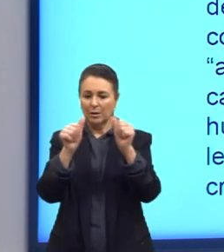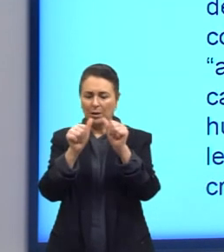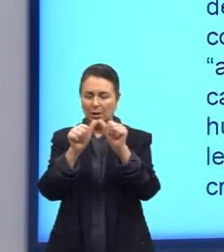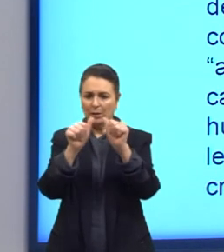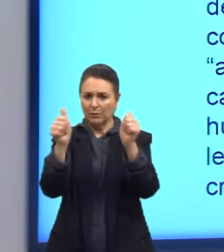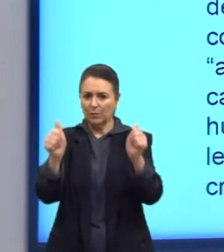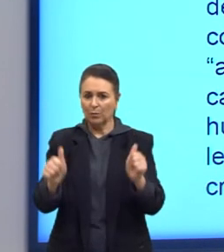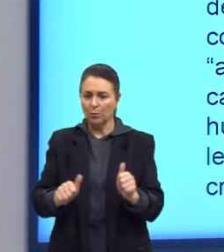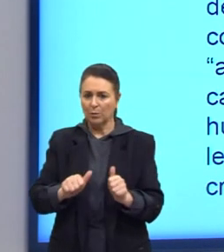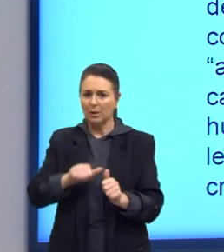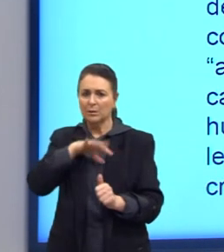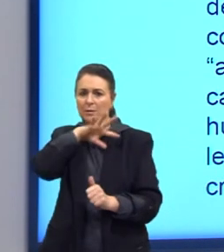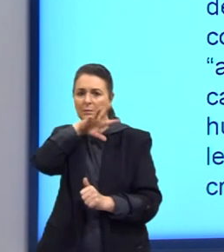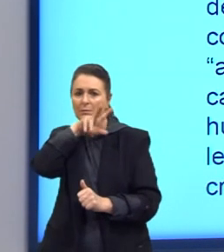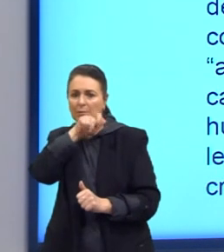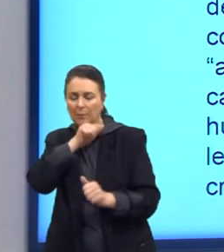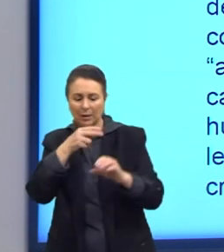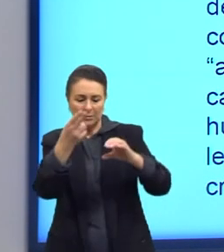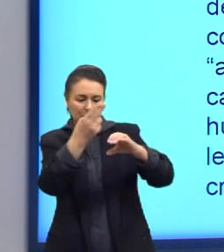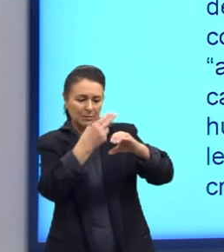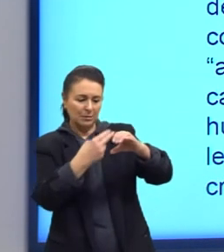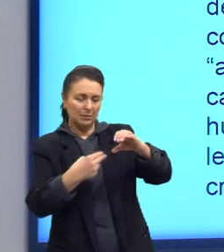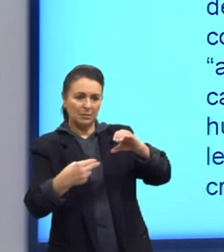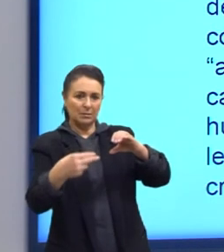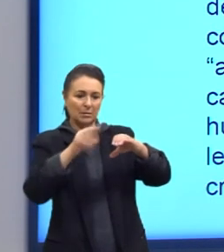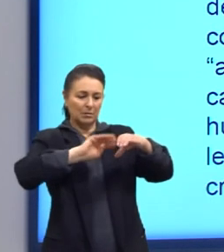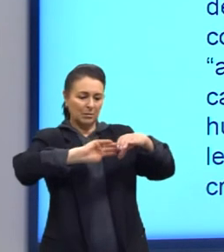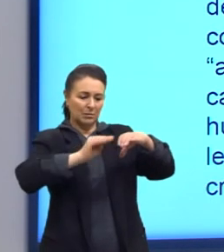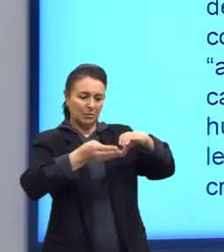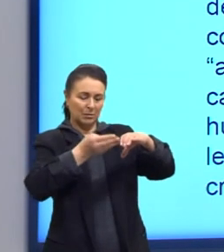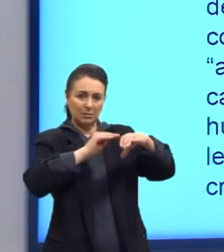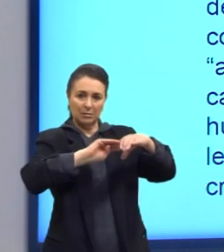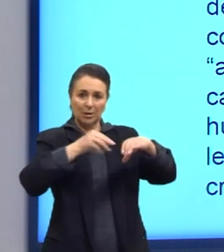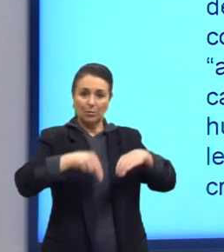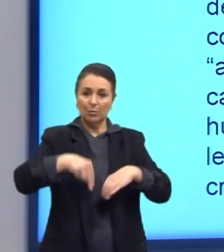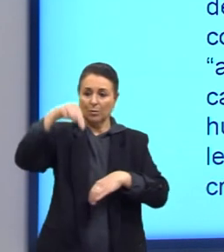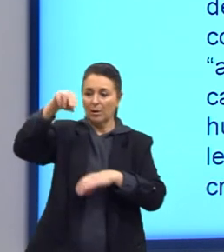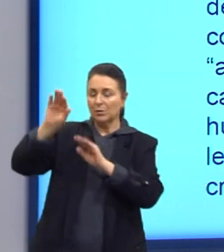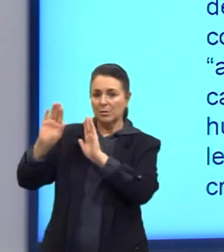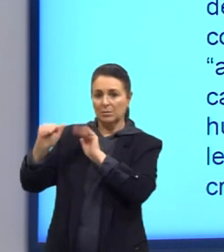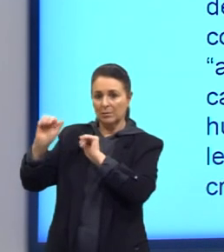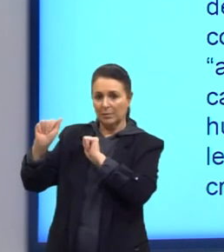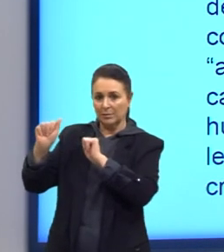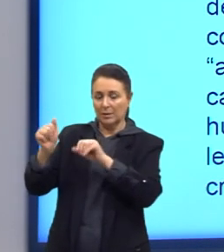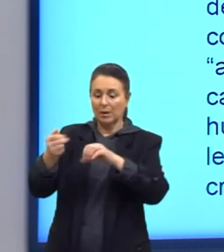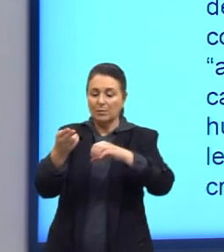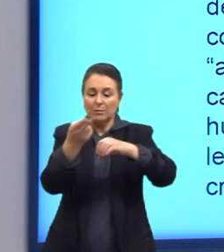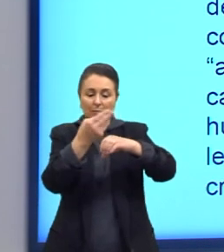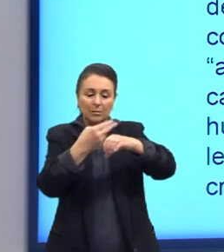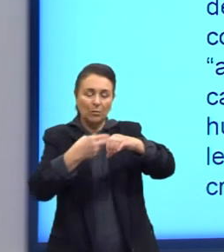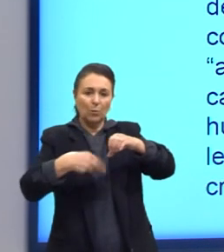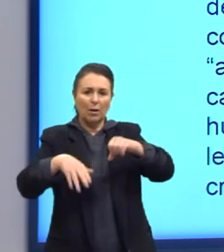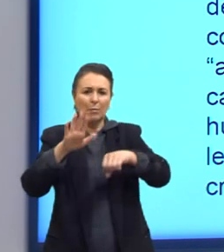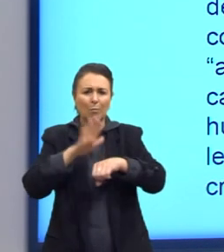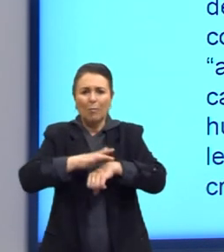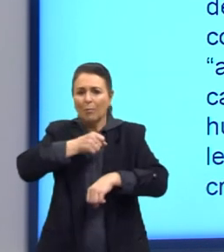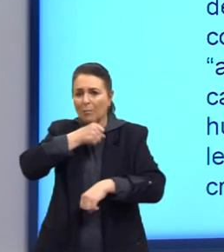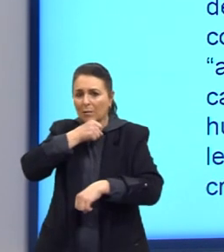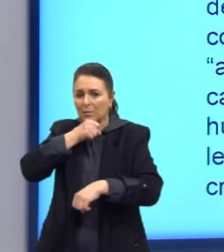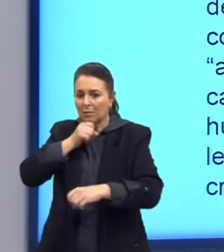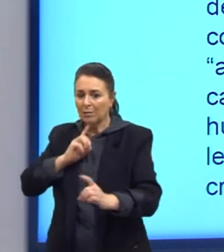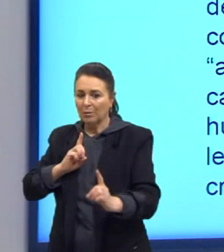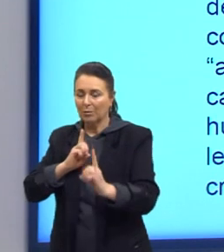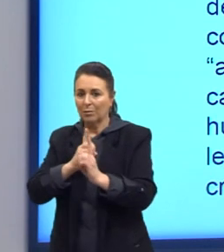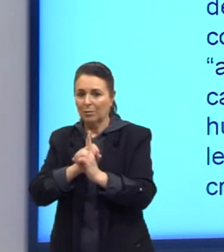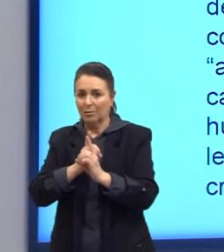animais que decoram as paredes diferentes cavernas o norte da Espanha são as pinturas rupestres mais antigas